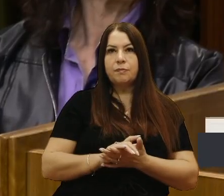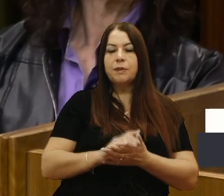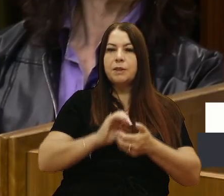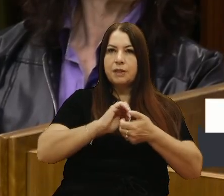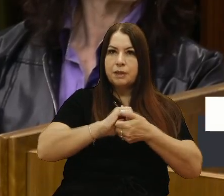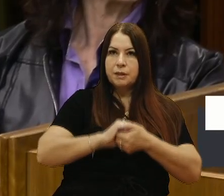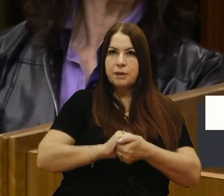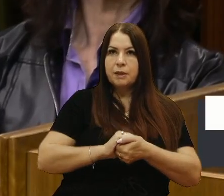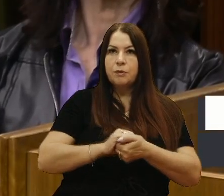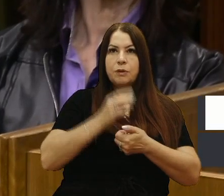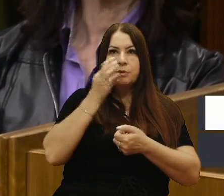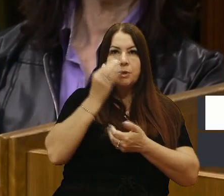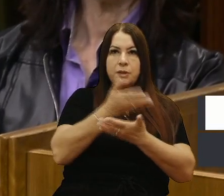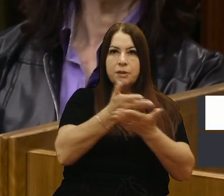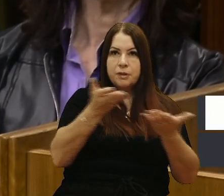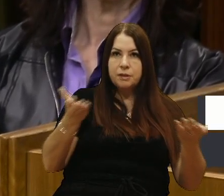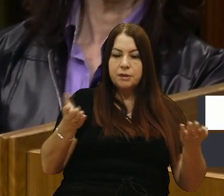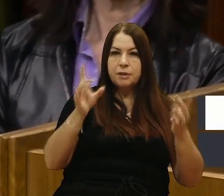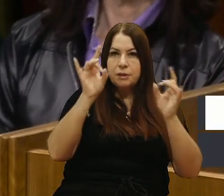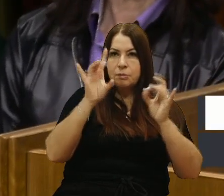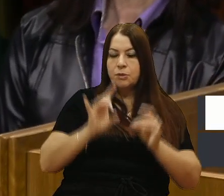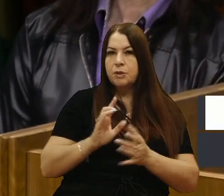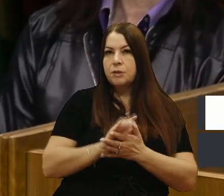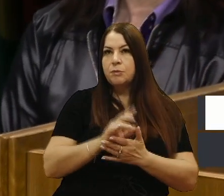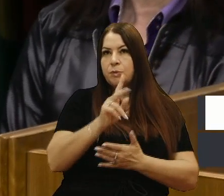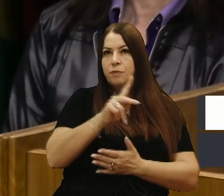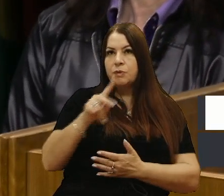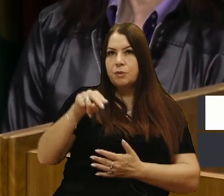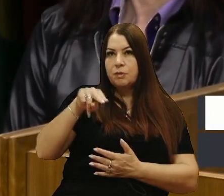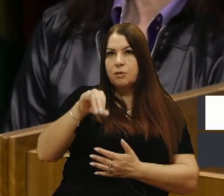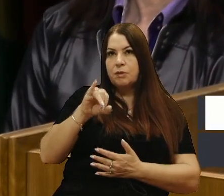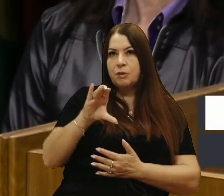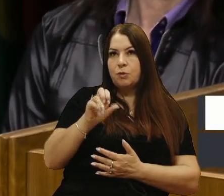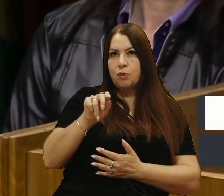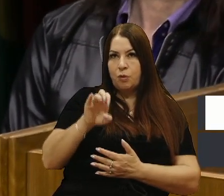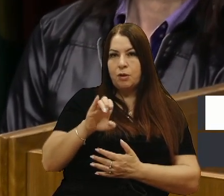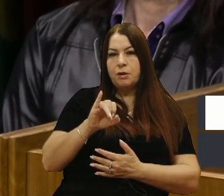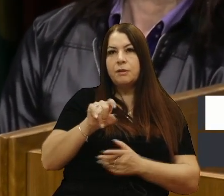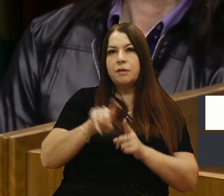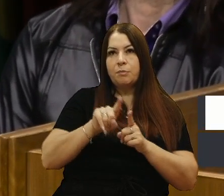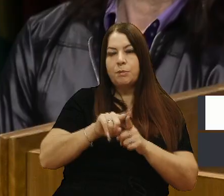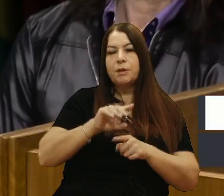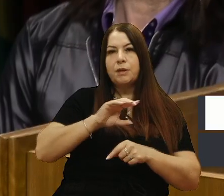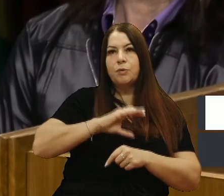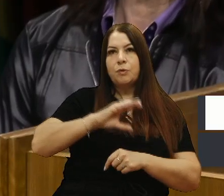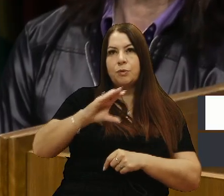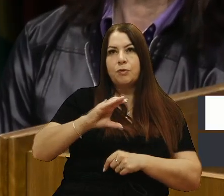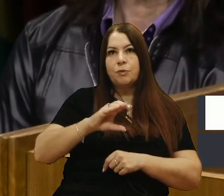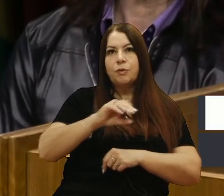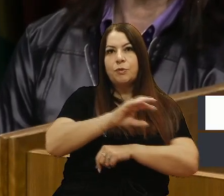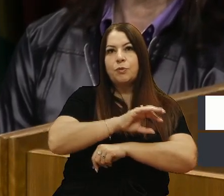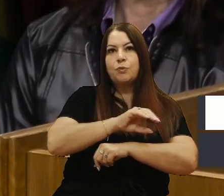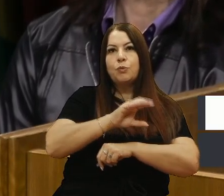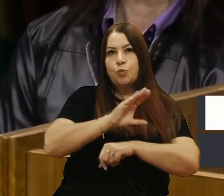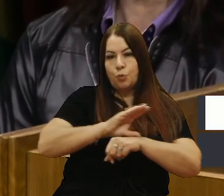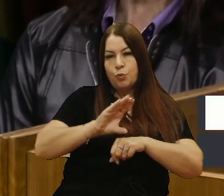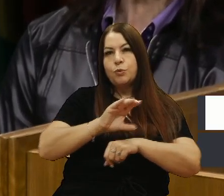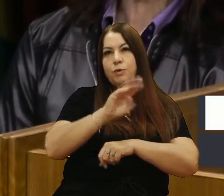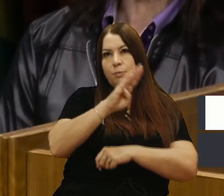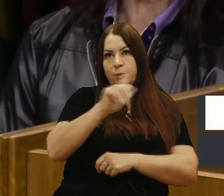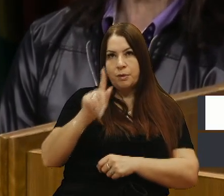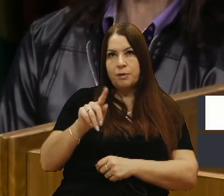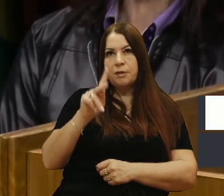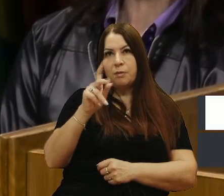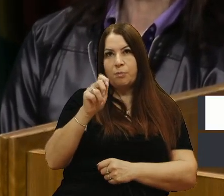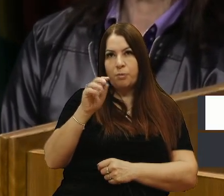os presentes que estão aqui hoje, em especial a professora Nicole Rosa, coordenadora do curso de arquitetura em Bento Gonçalves, professor Paulo Rogério